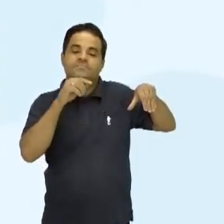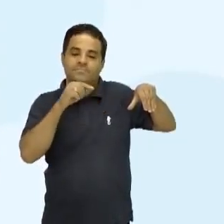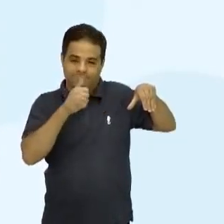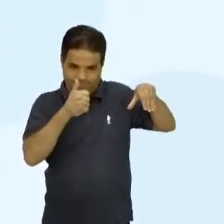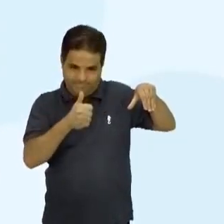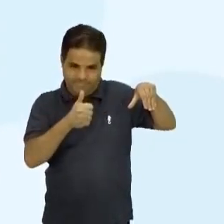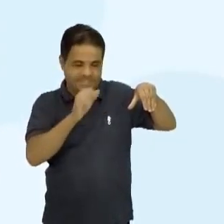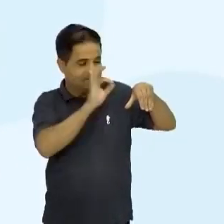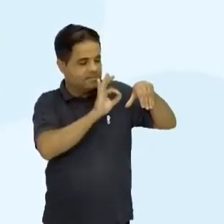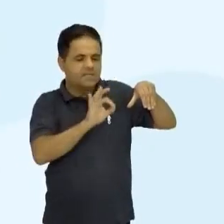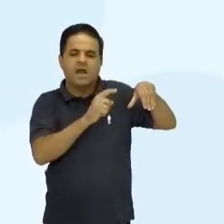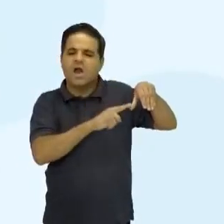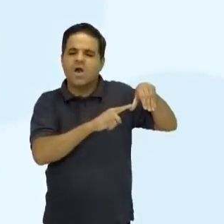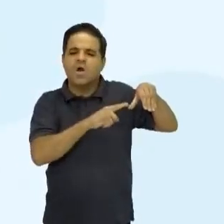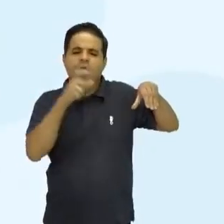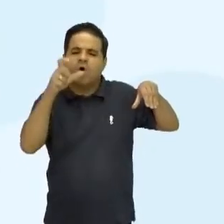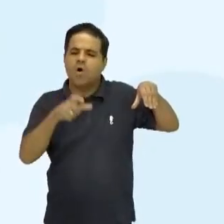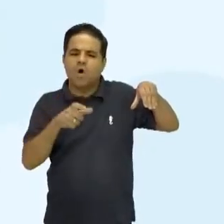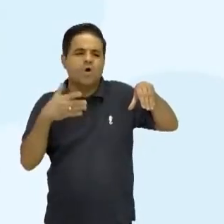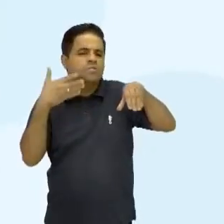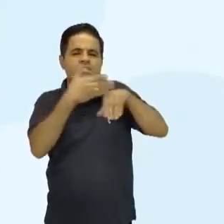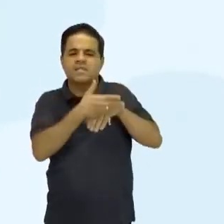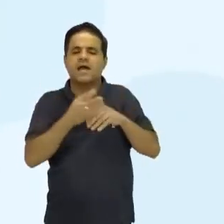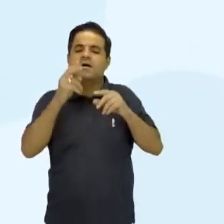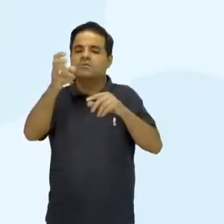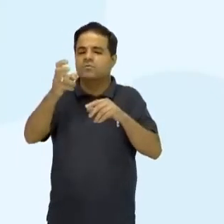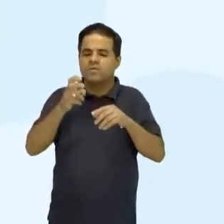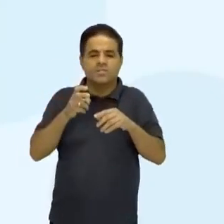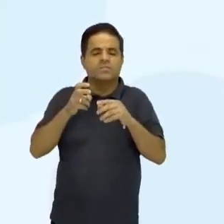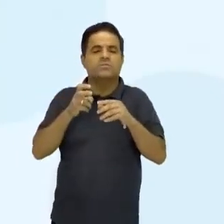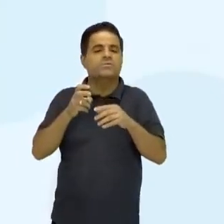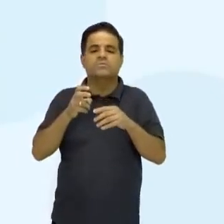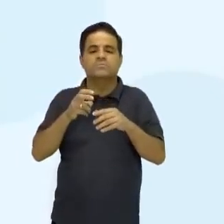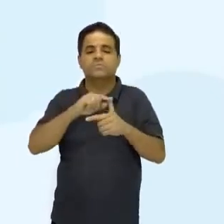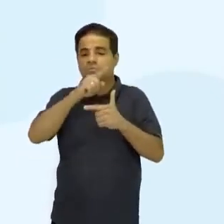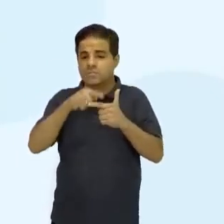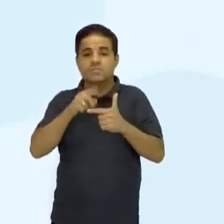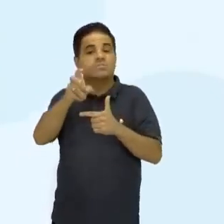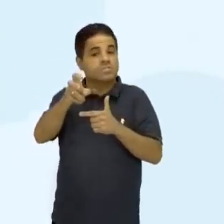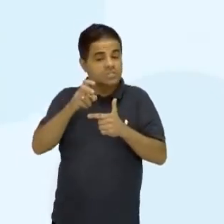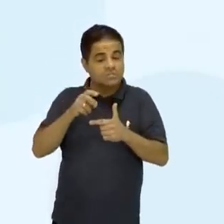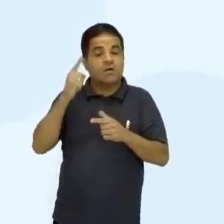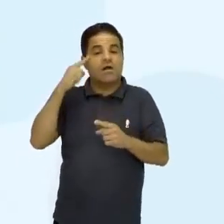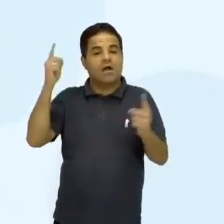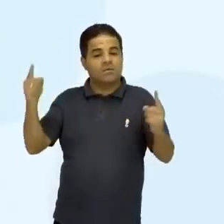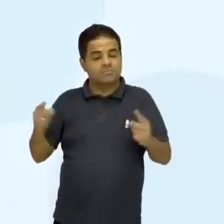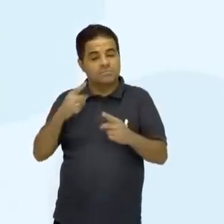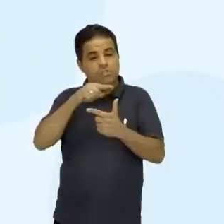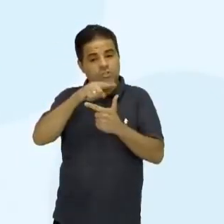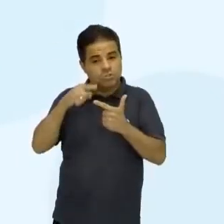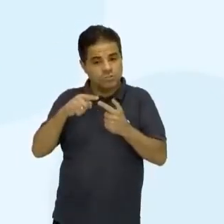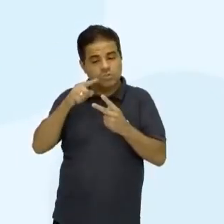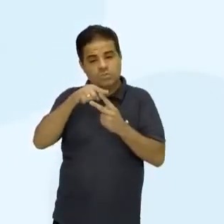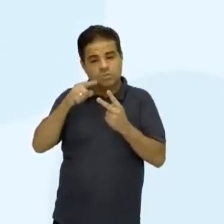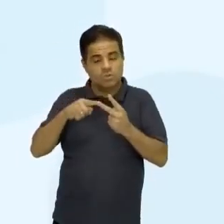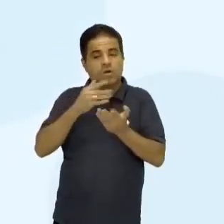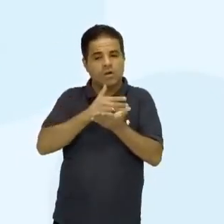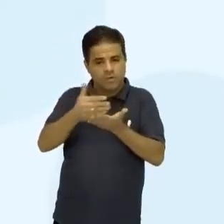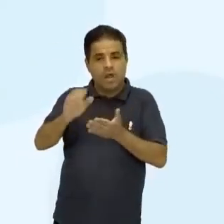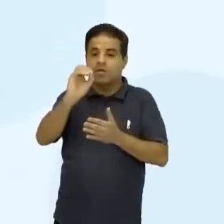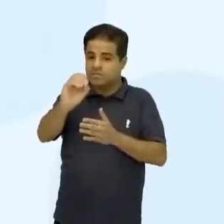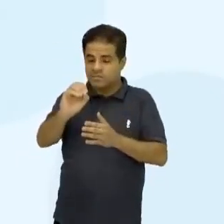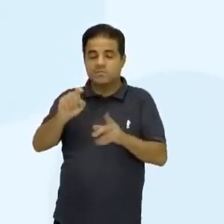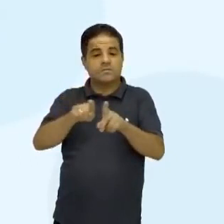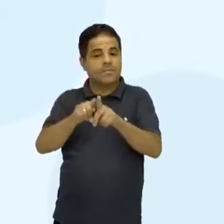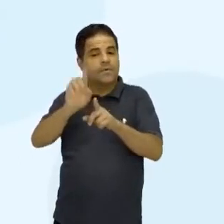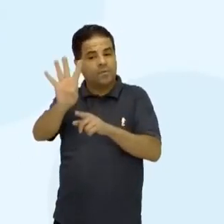Tudo bem? Agora, onde ela intercepta o eixo X? Olha o eixo X, ó, ela está cruzando o eixo X em 2 pontos, lá na origem, no 0 e